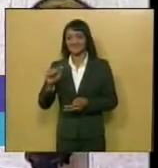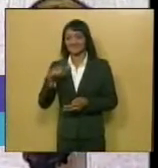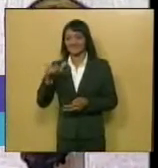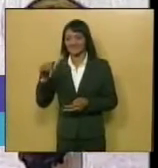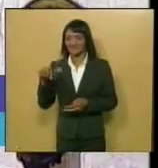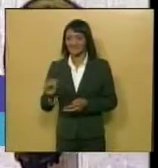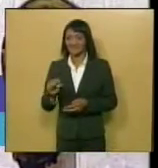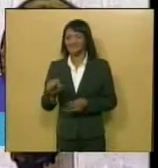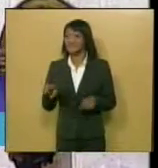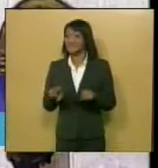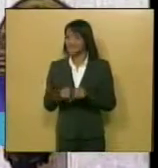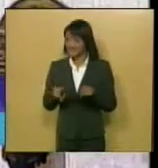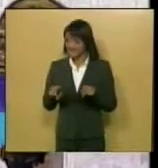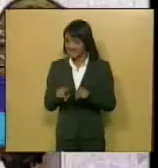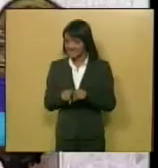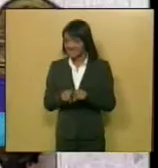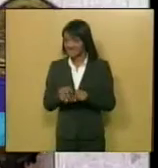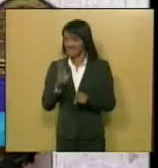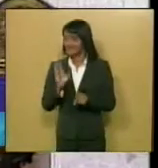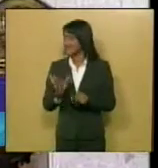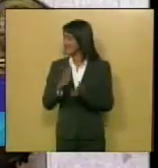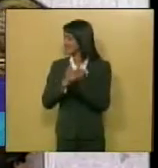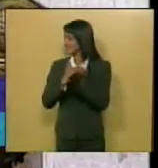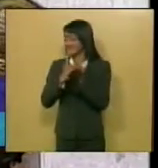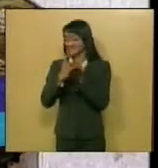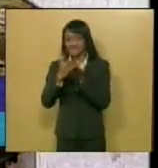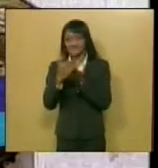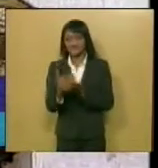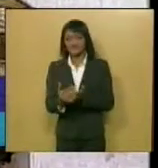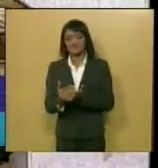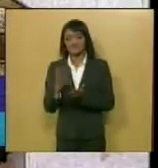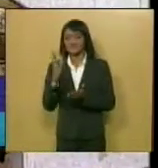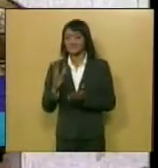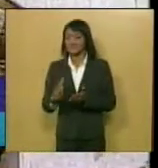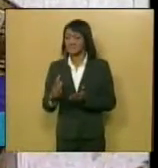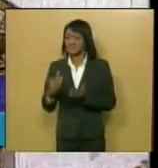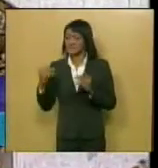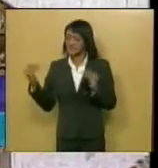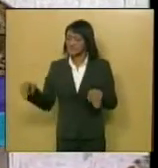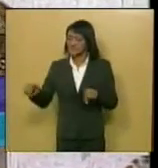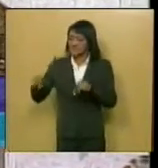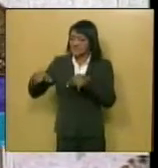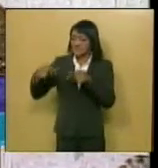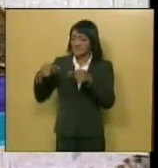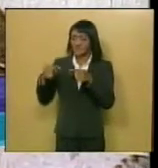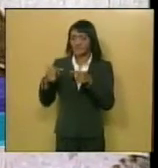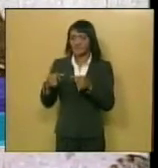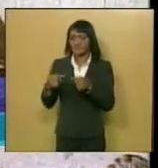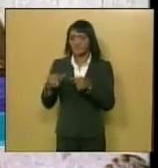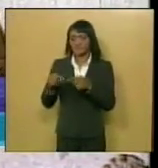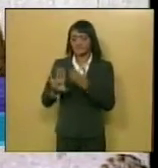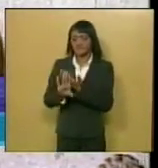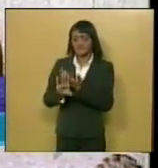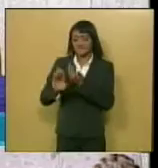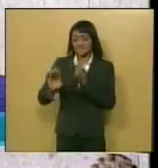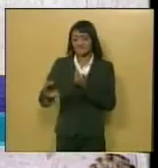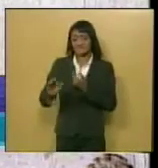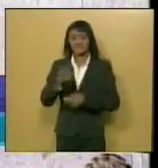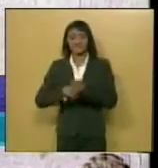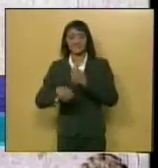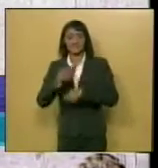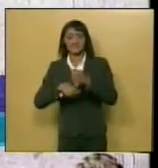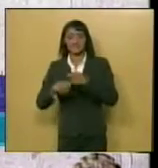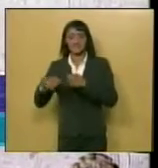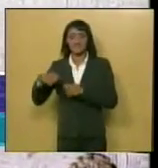40. Assim, foi iniciada uma concorrência que redundou na inimizade comercial e